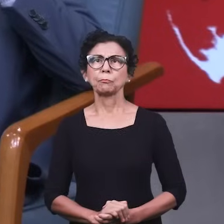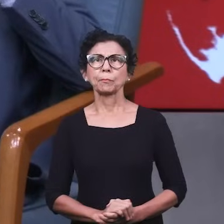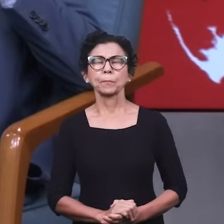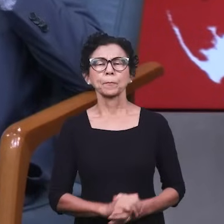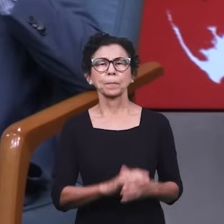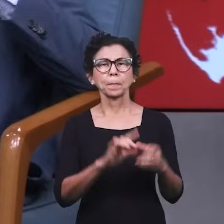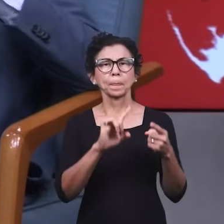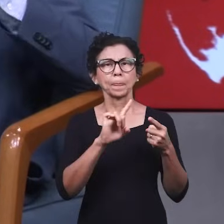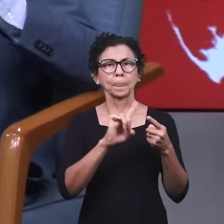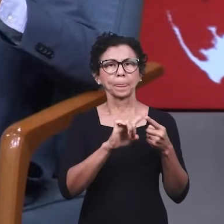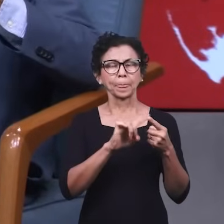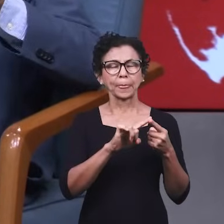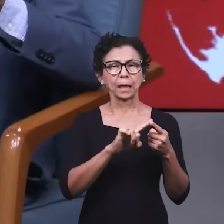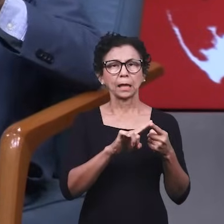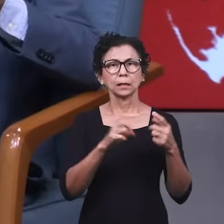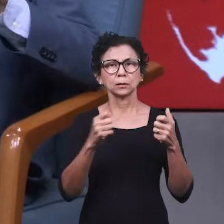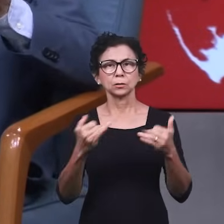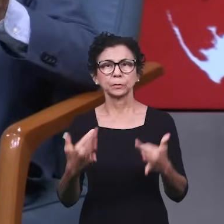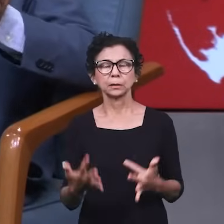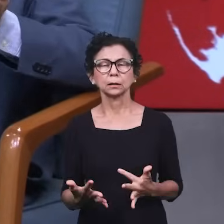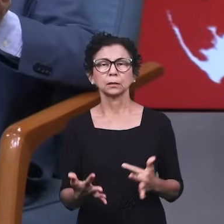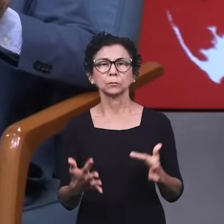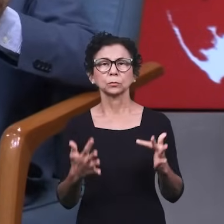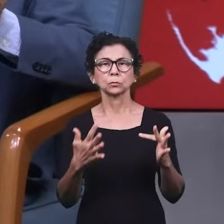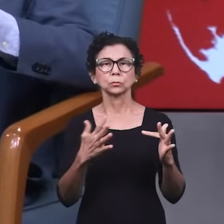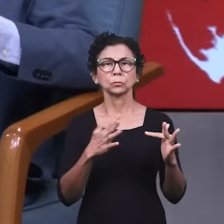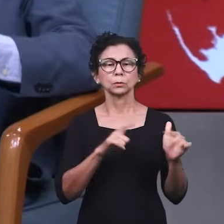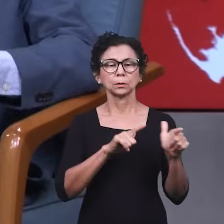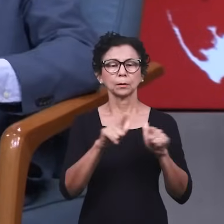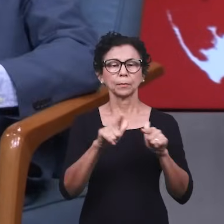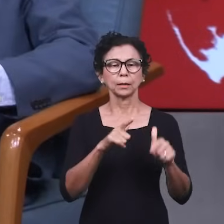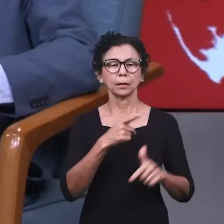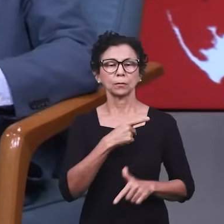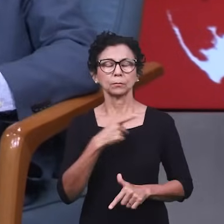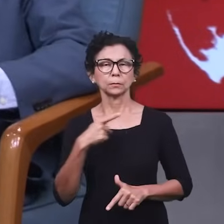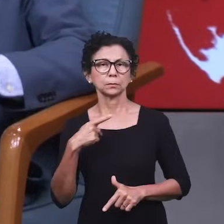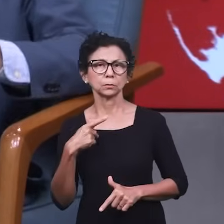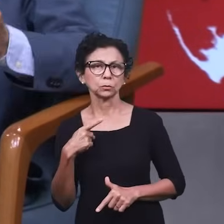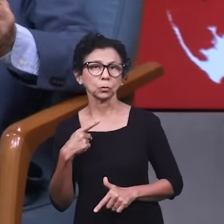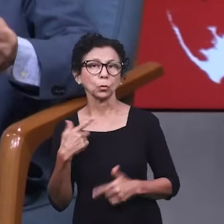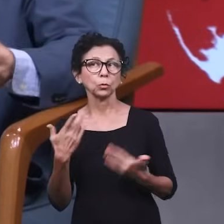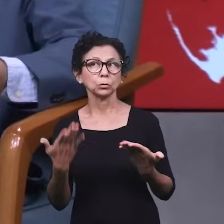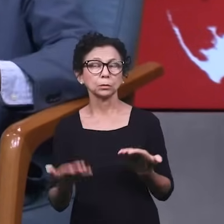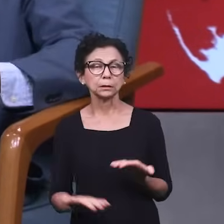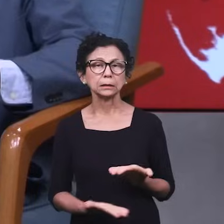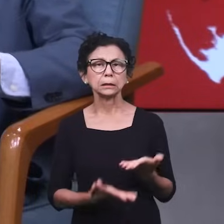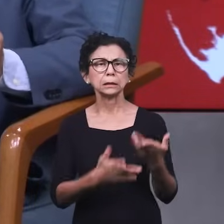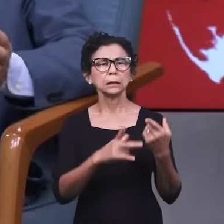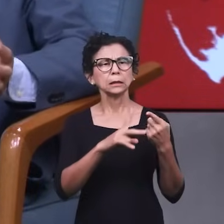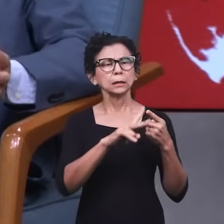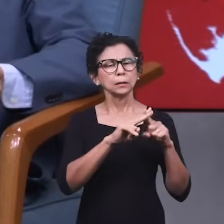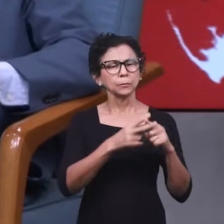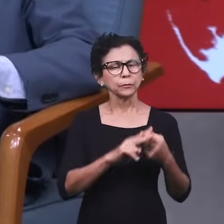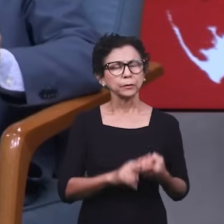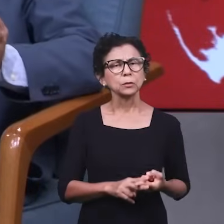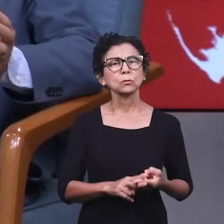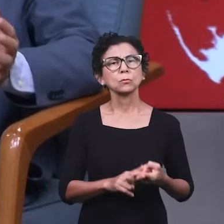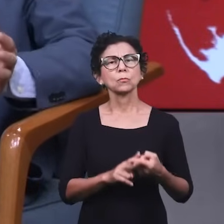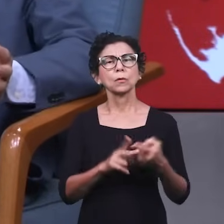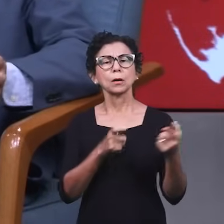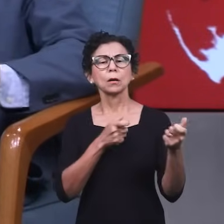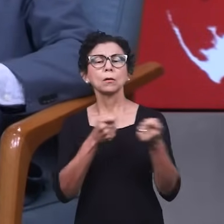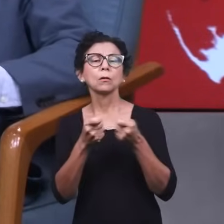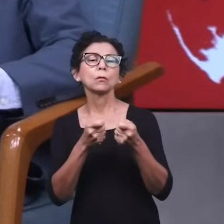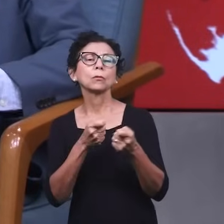A primeira parte nós estamos dando ênfase ao trabalho com os pastores, que é o aperfeiçoamento de governo, do